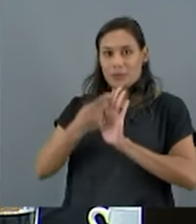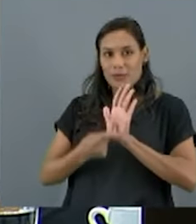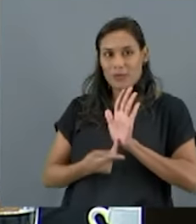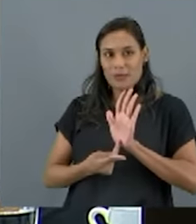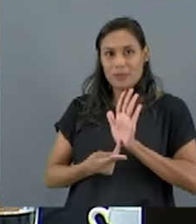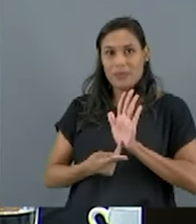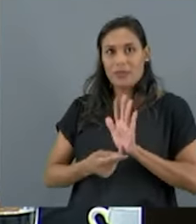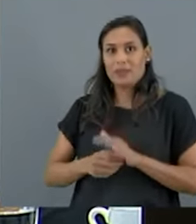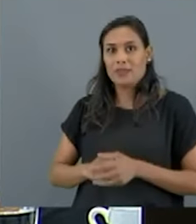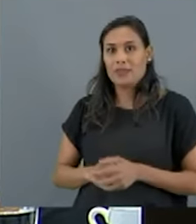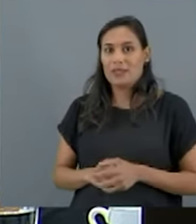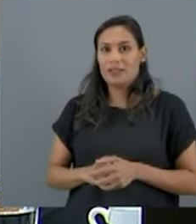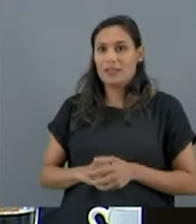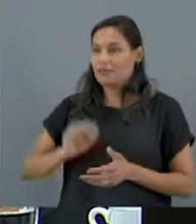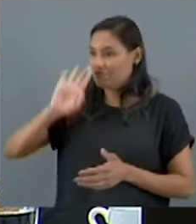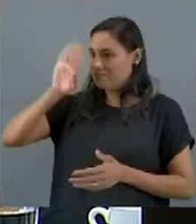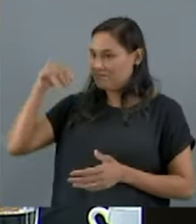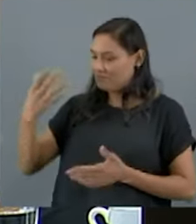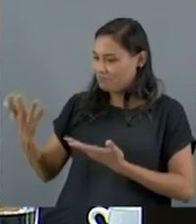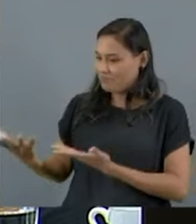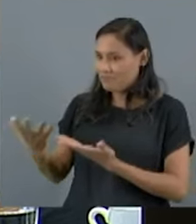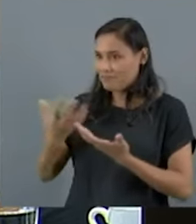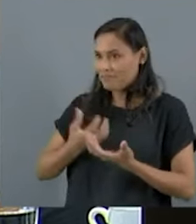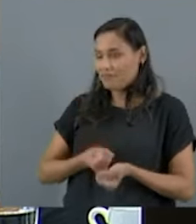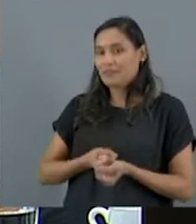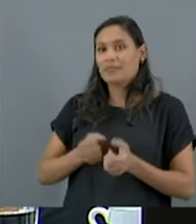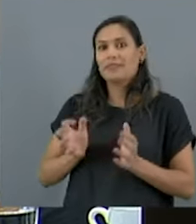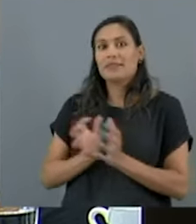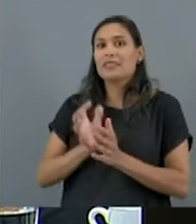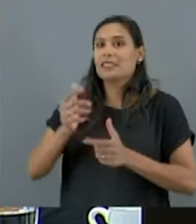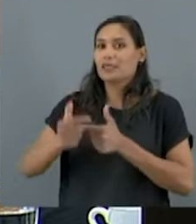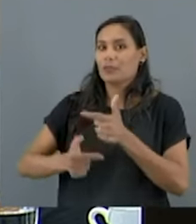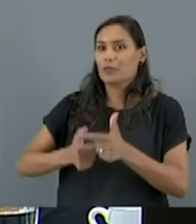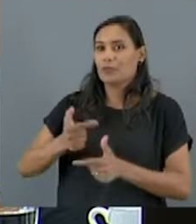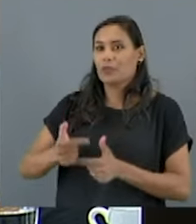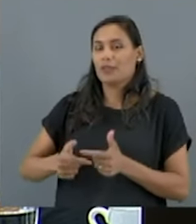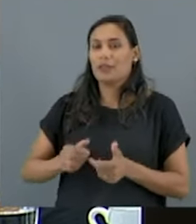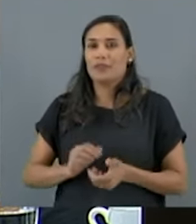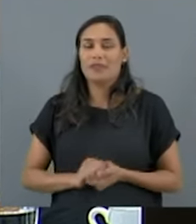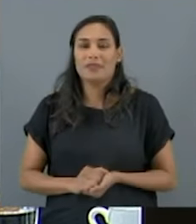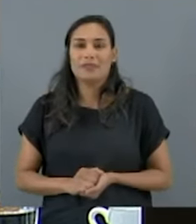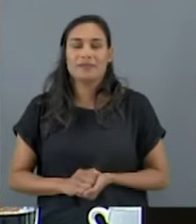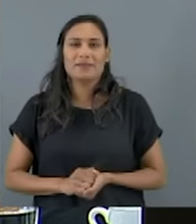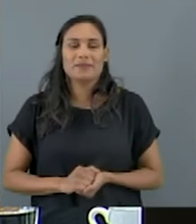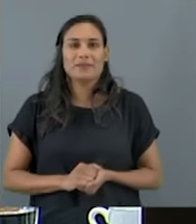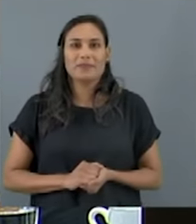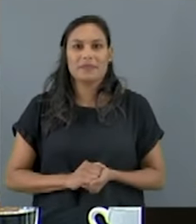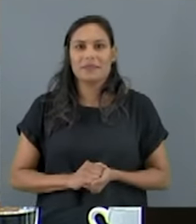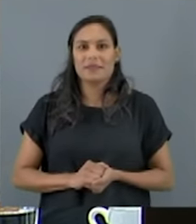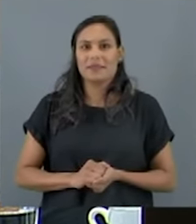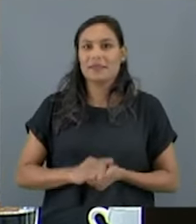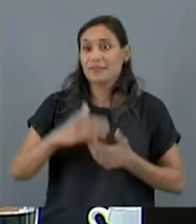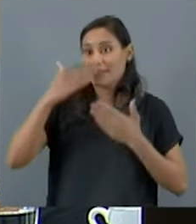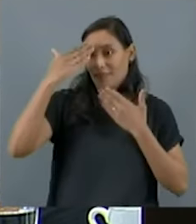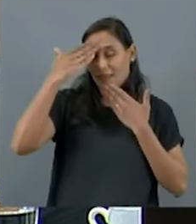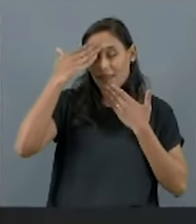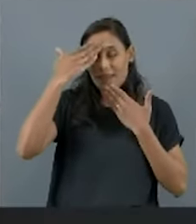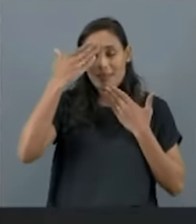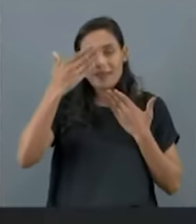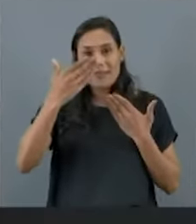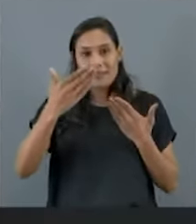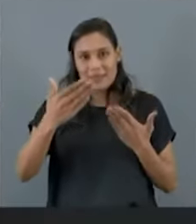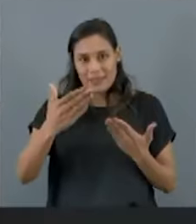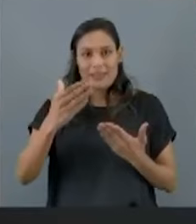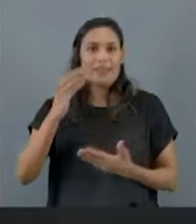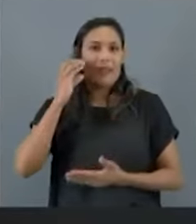muita honra, recebe aqui na comissão. Primeiro, agradecer, V. Exª, senador Flávio Arnes, que foi fundamental na condução